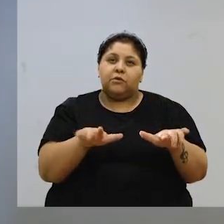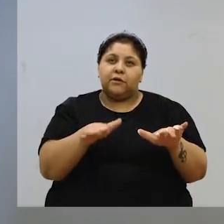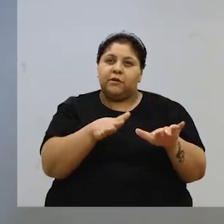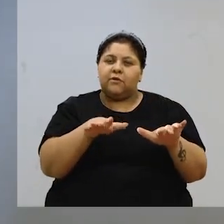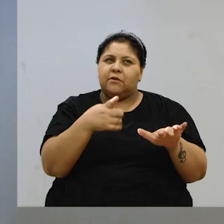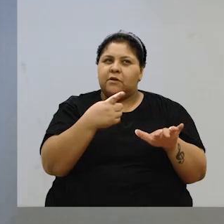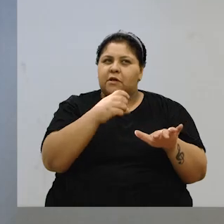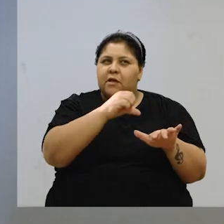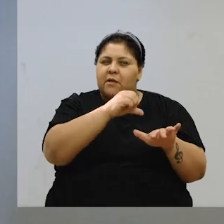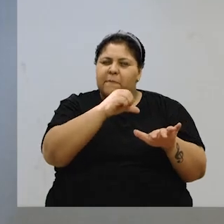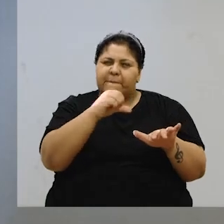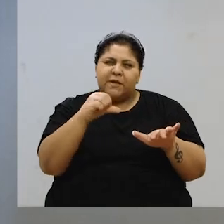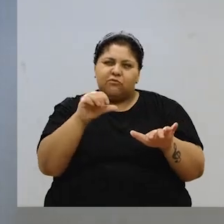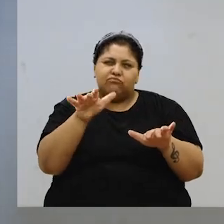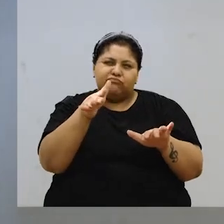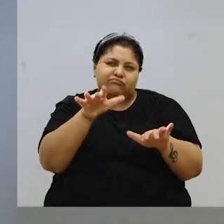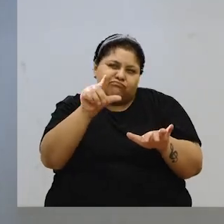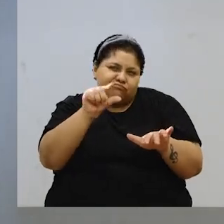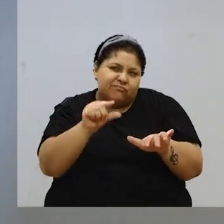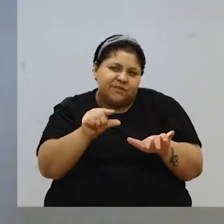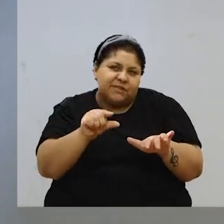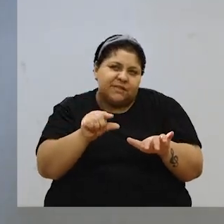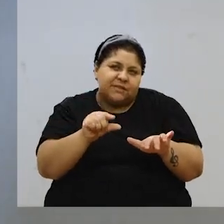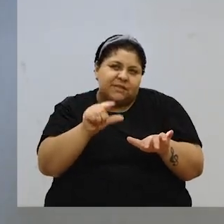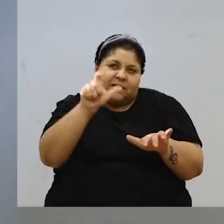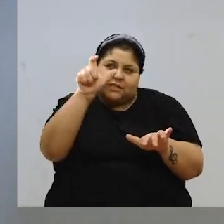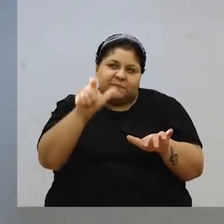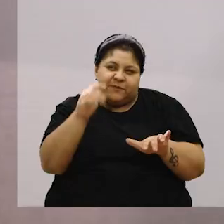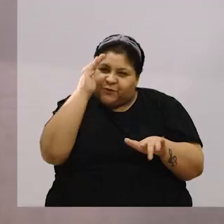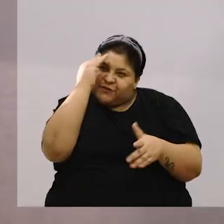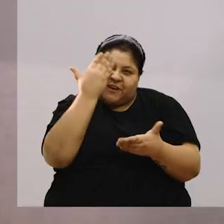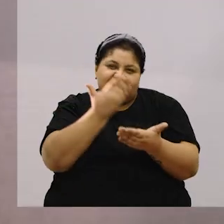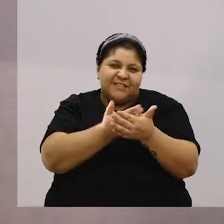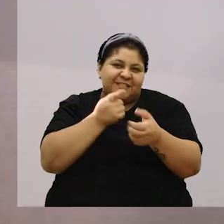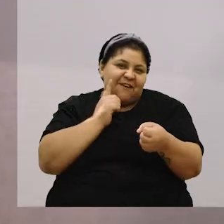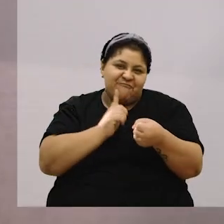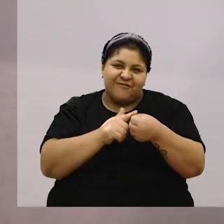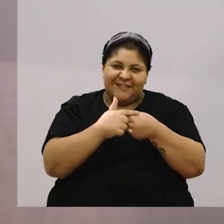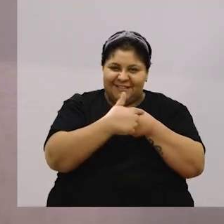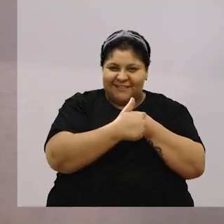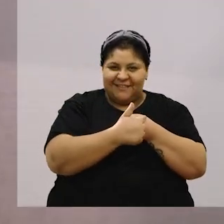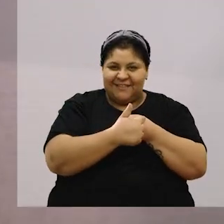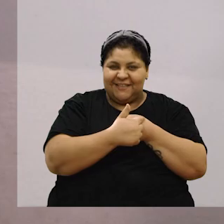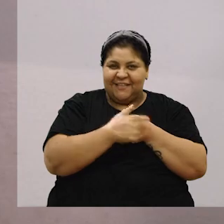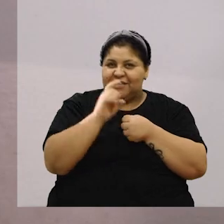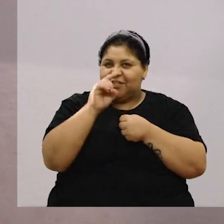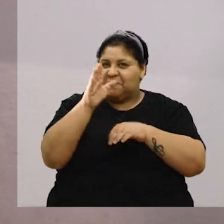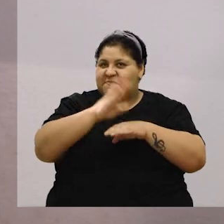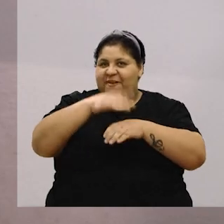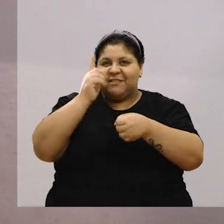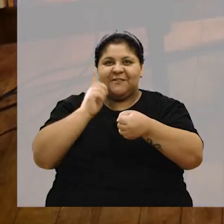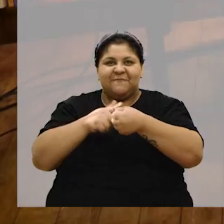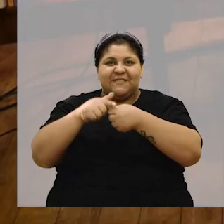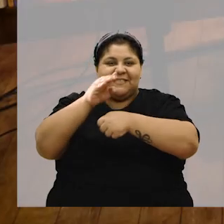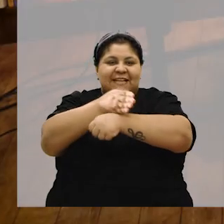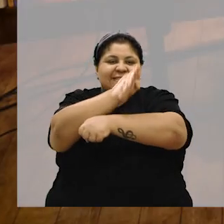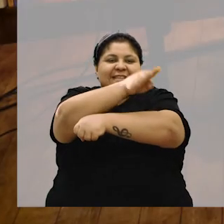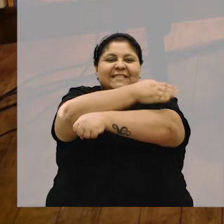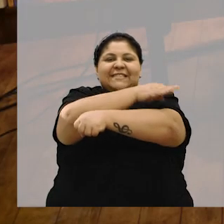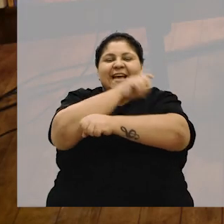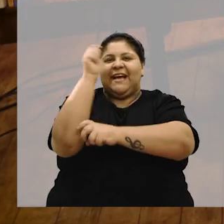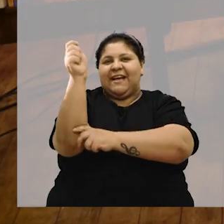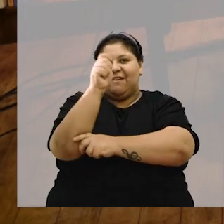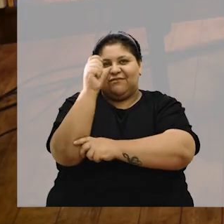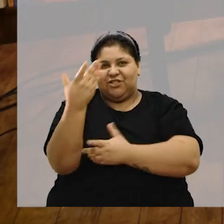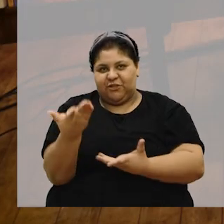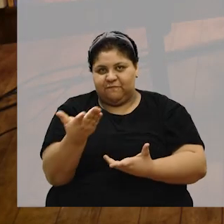pouco, lá pelos meados de 1900 e pouquinho, ninguém daria nada, né? Ou antes seria mais uma cidade da Serra